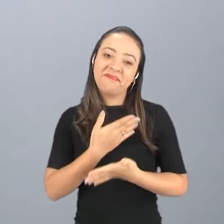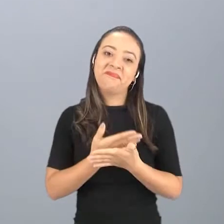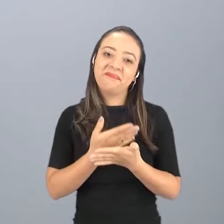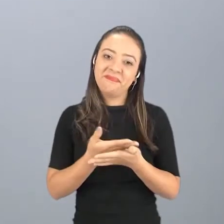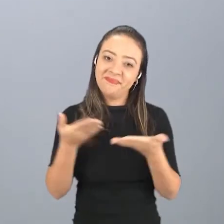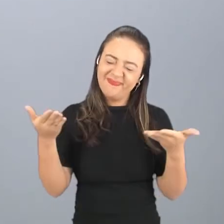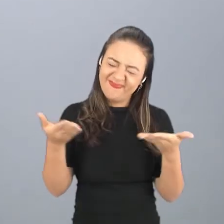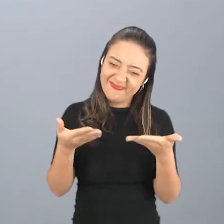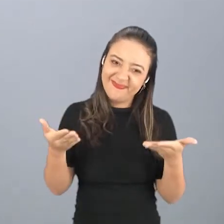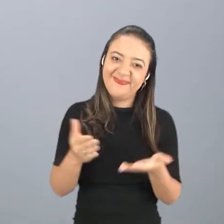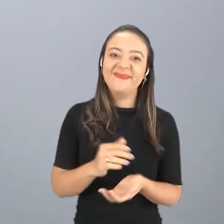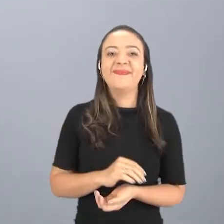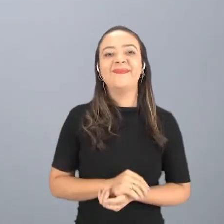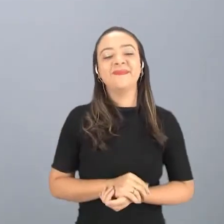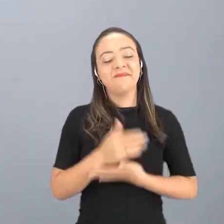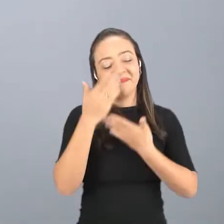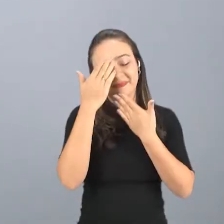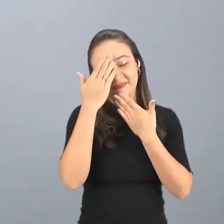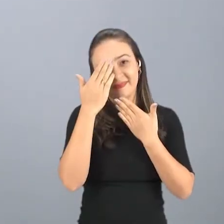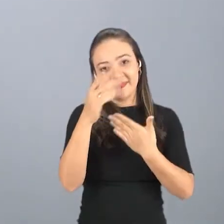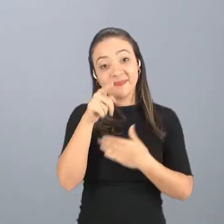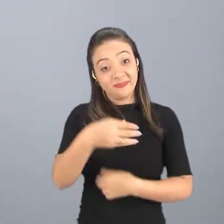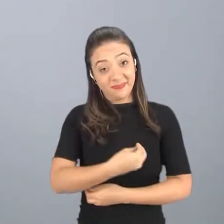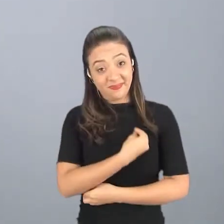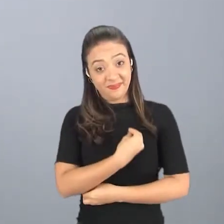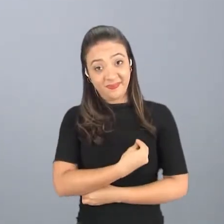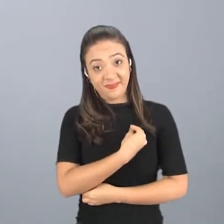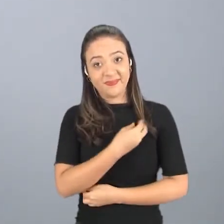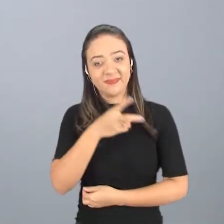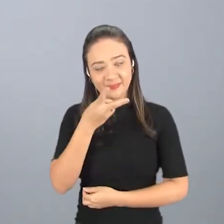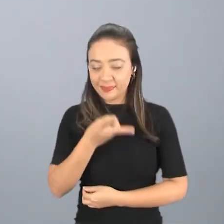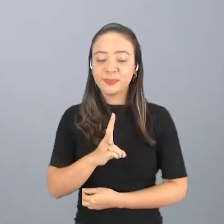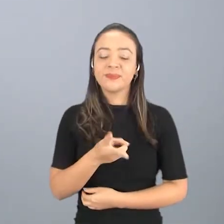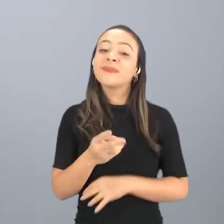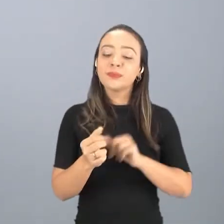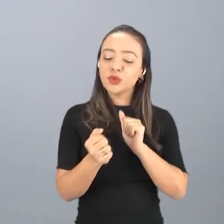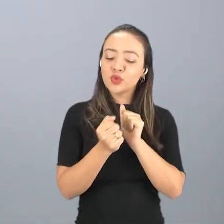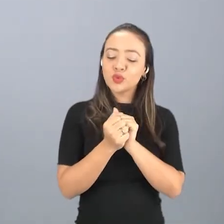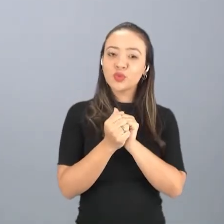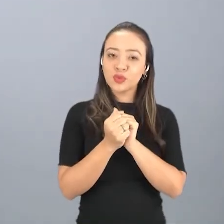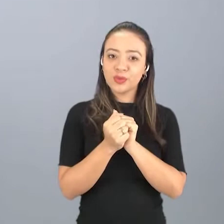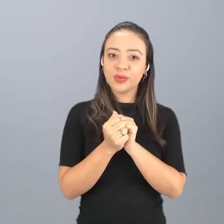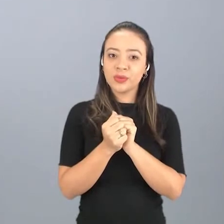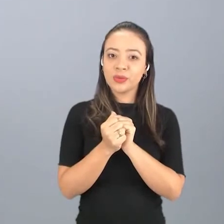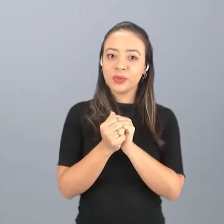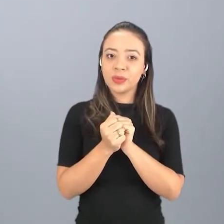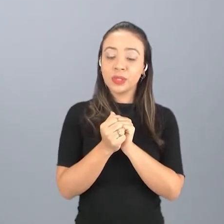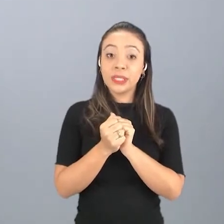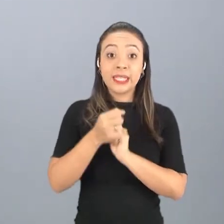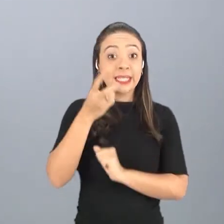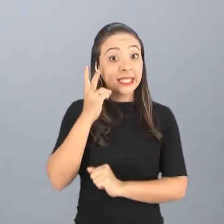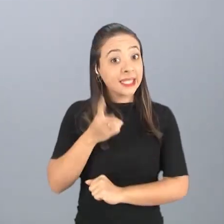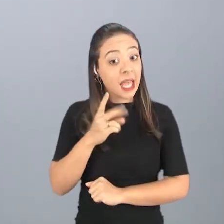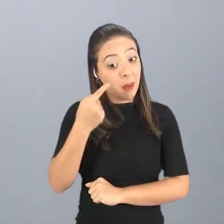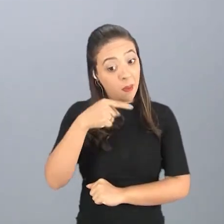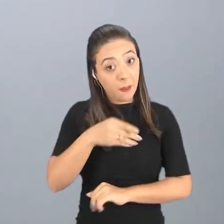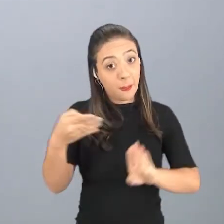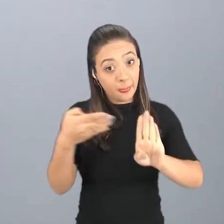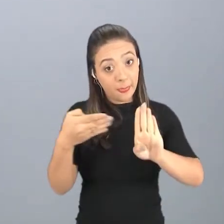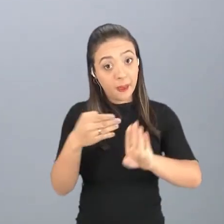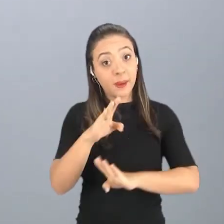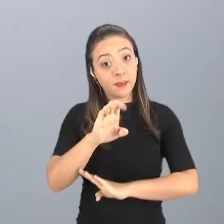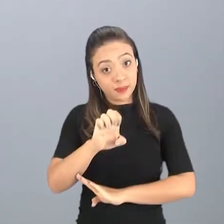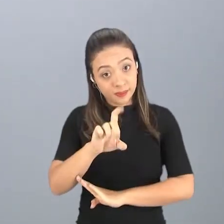aula. Eu agradeço pela sua presença. Continue conosco. Não esqueça de acessar a